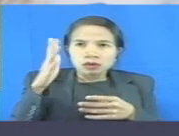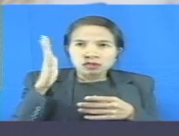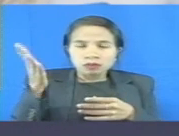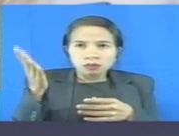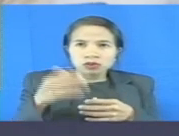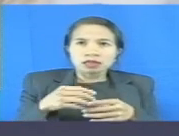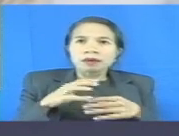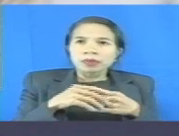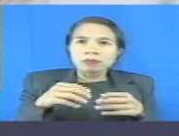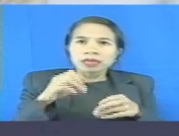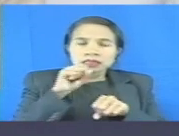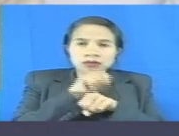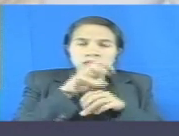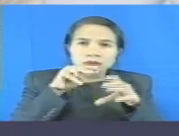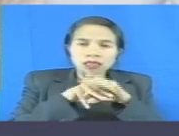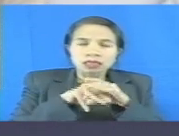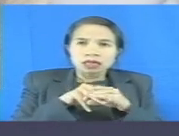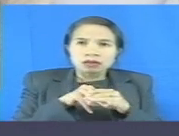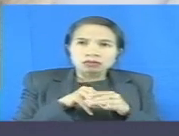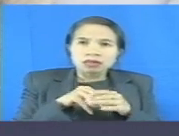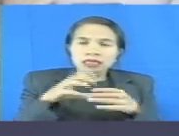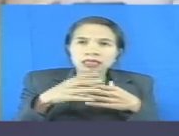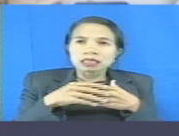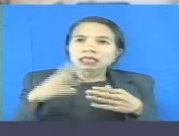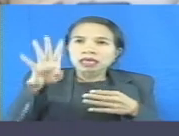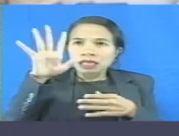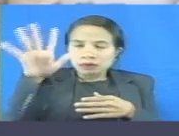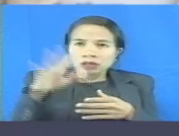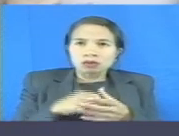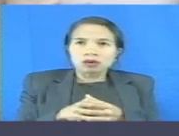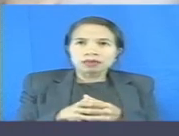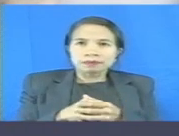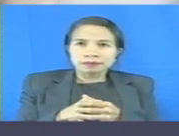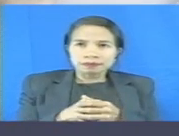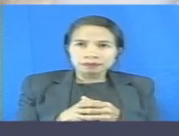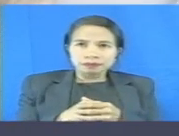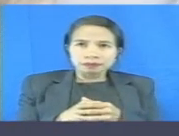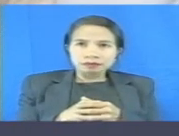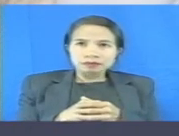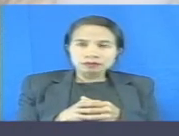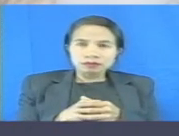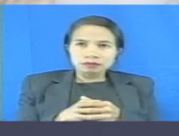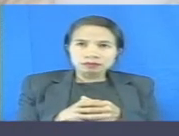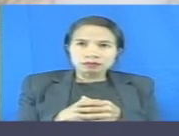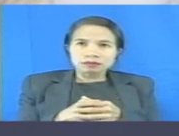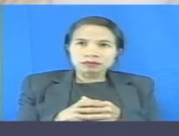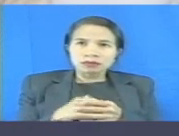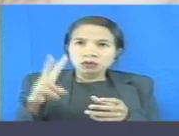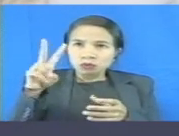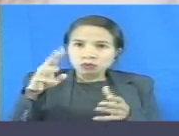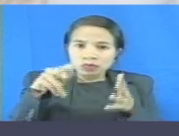$5. Nem litro hira, mano? Nem 2 litro. 2 litro normalmente hira?